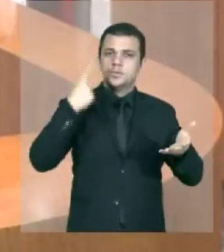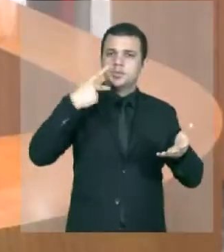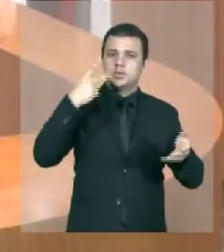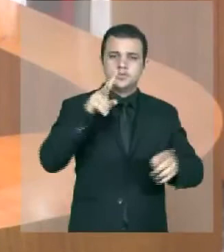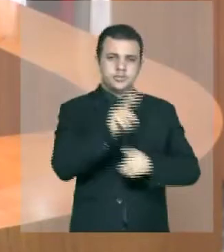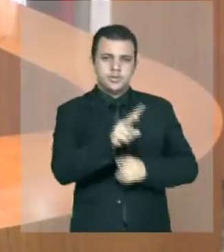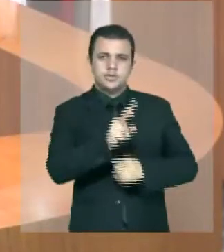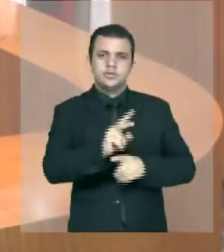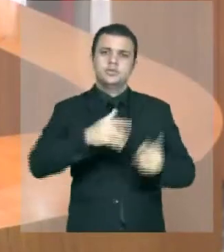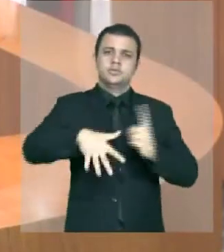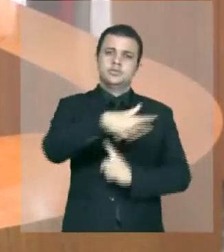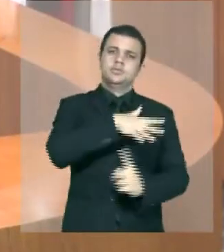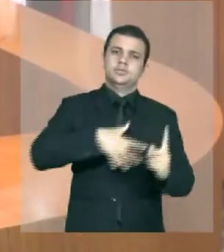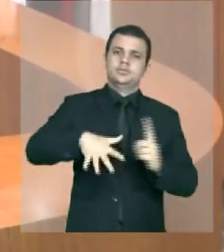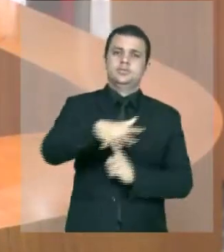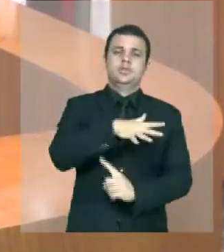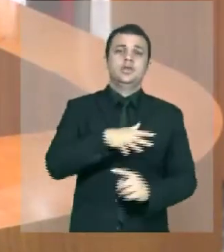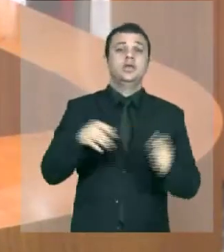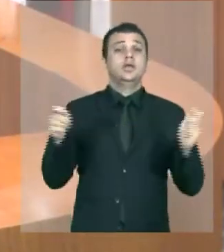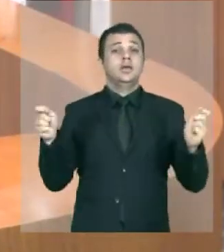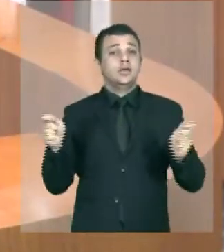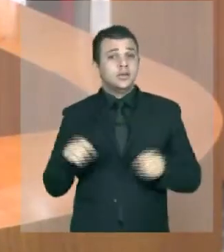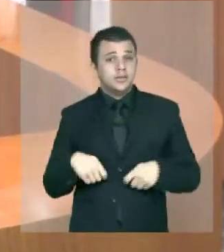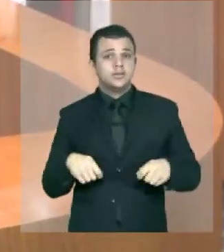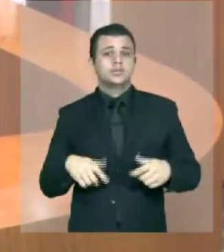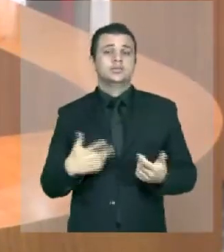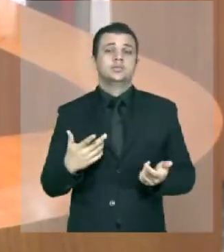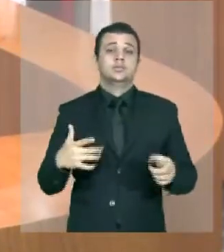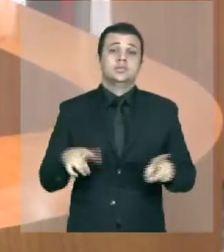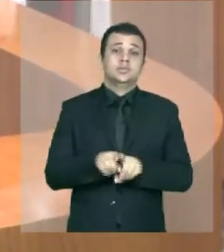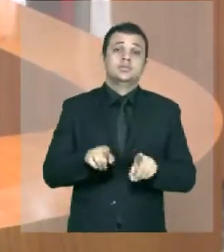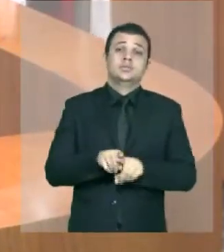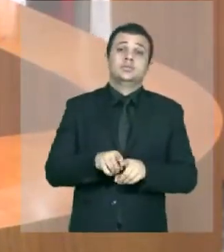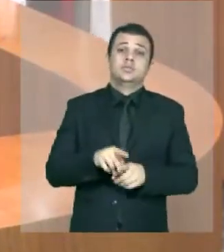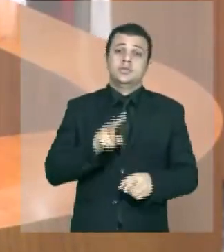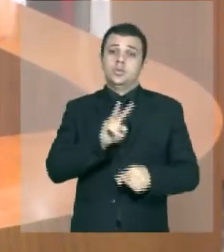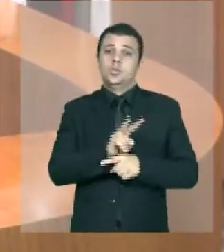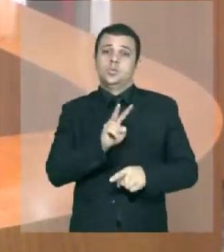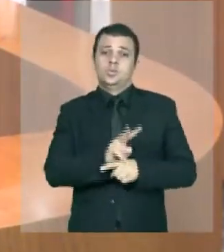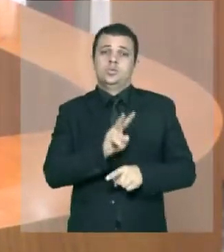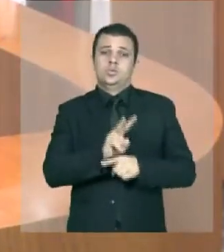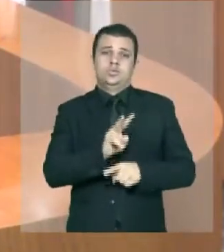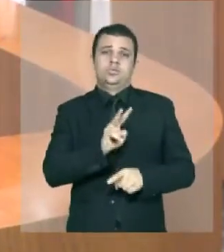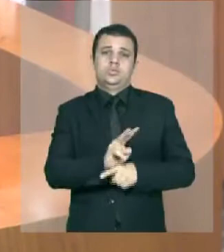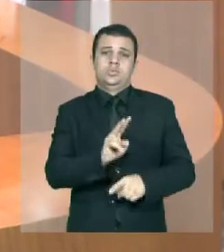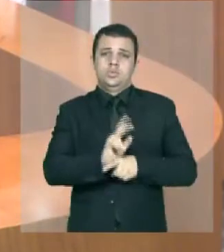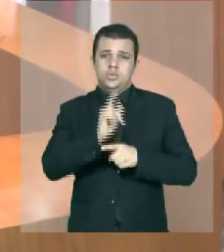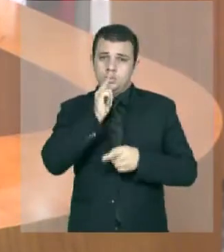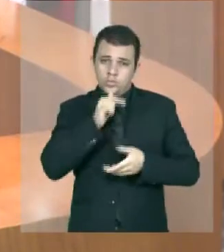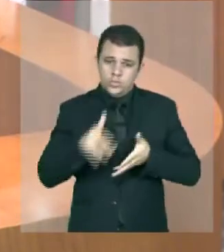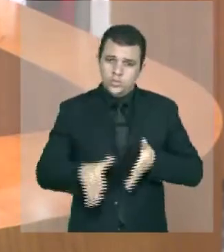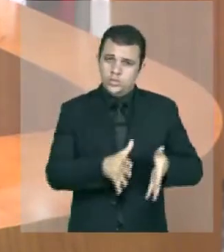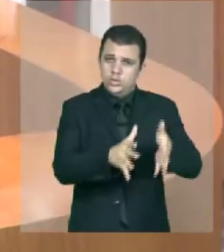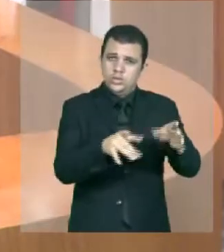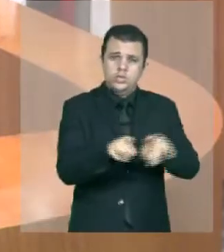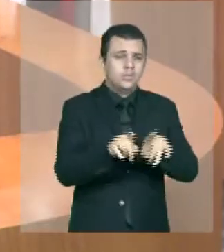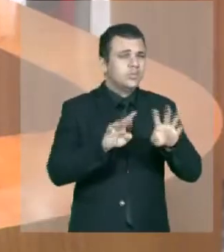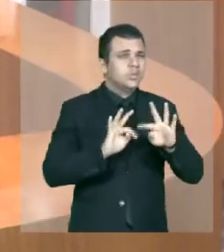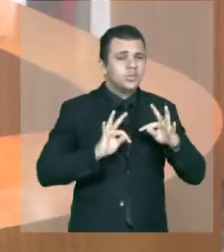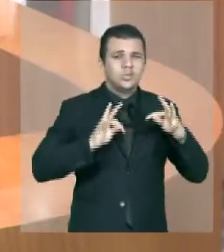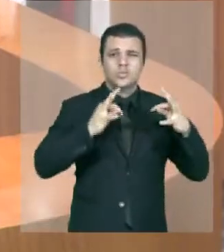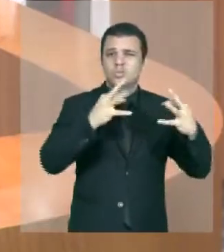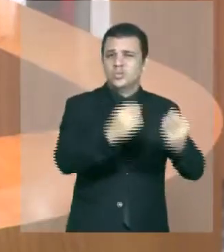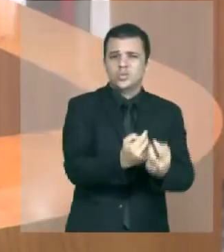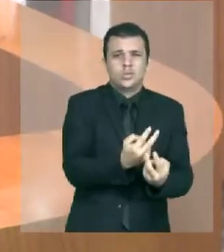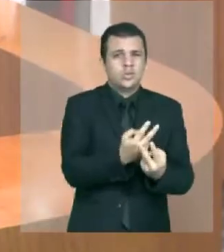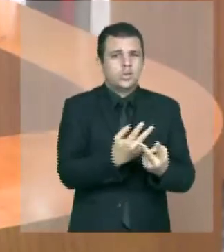e, em contrapartida, realmente cuidando da preservação não só dos rios, como também de tudo aquilo que